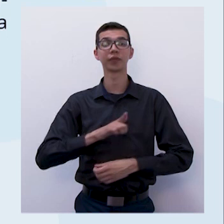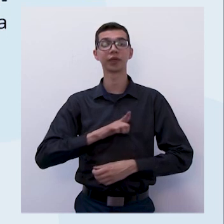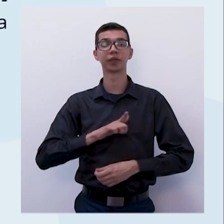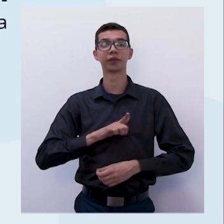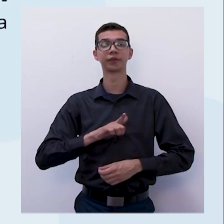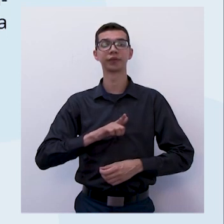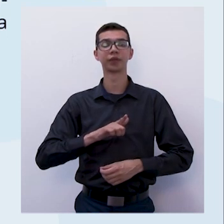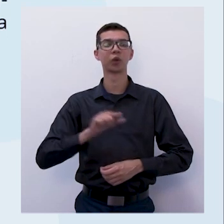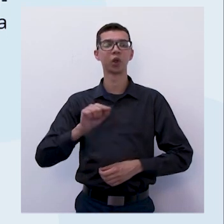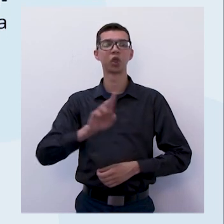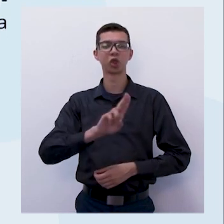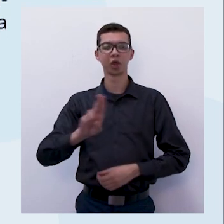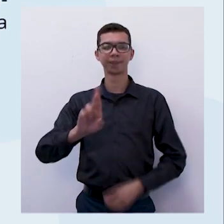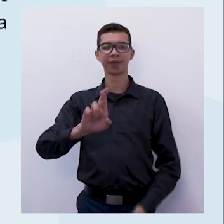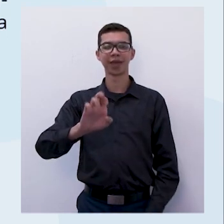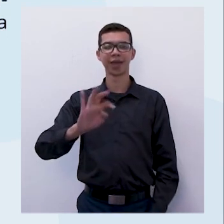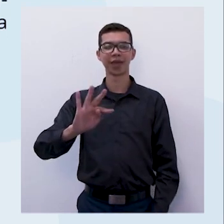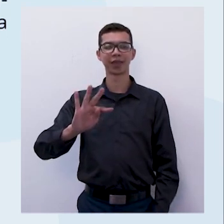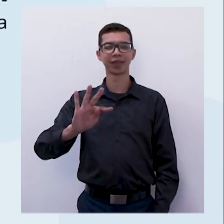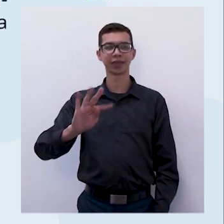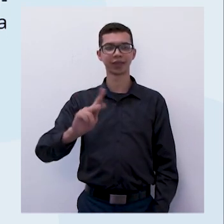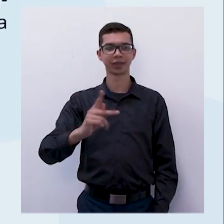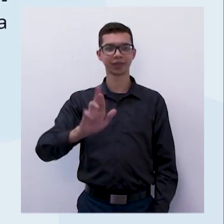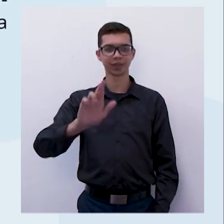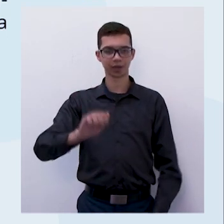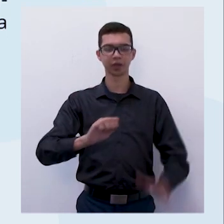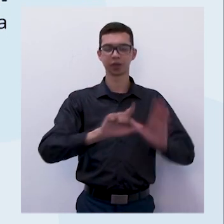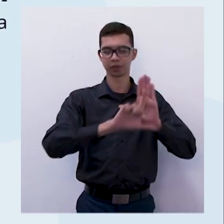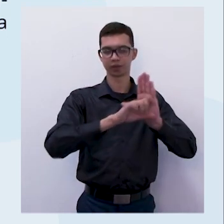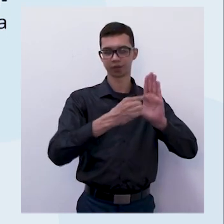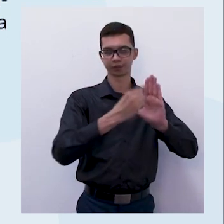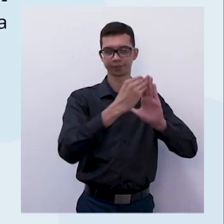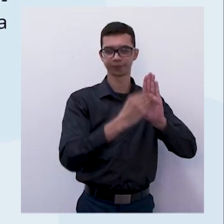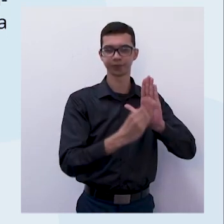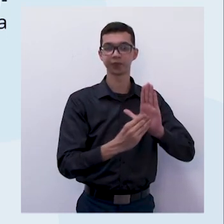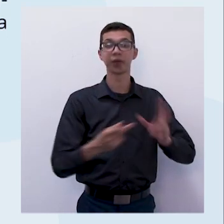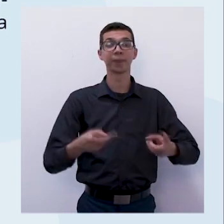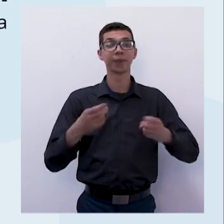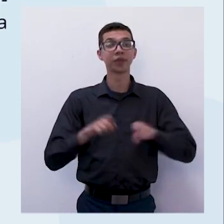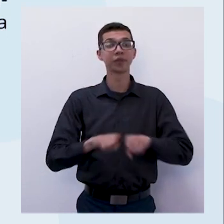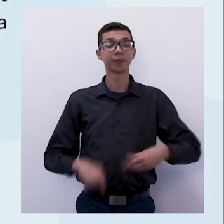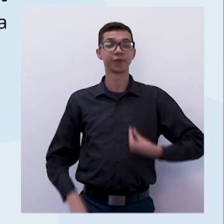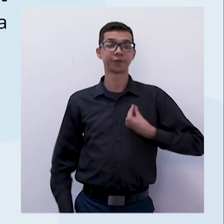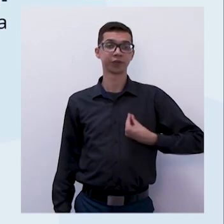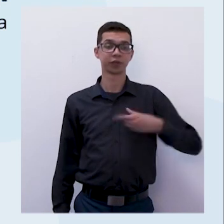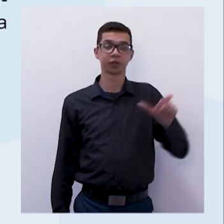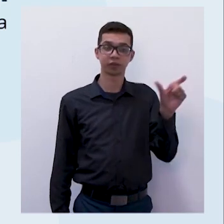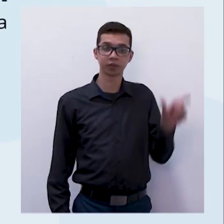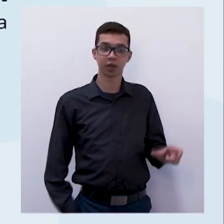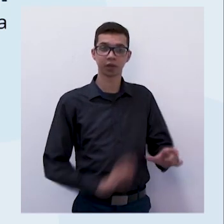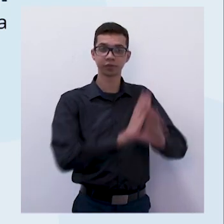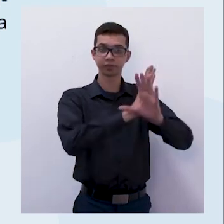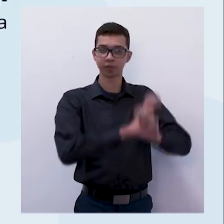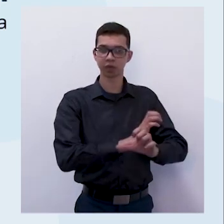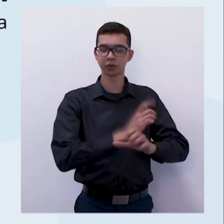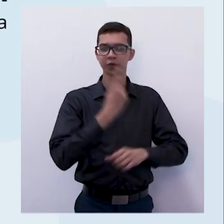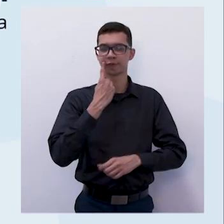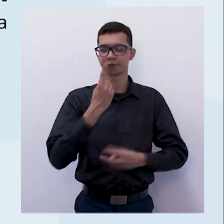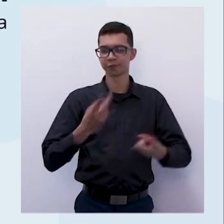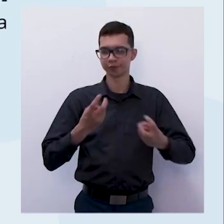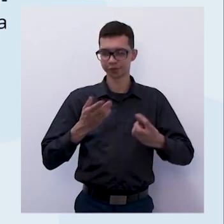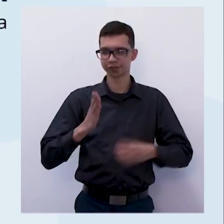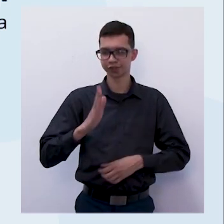e a trajetória militar do espartano, como a gente acabou de ver, tá? Vamos ver se vocês prestaram atenção, se vocês